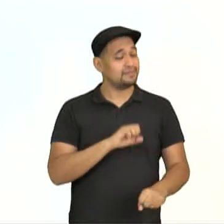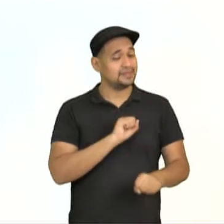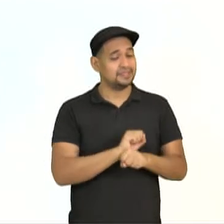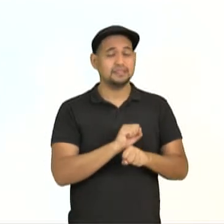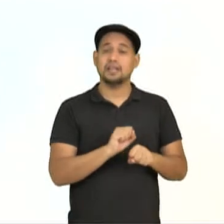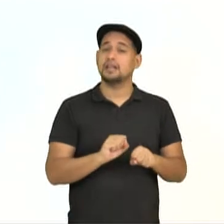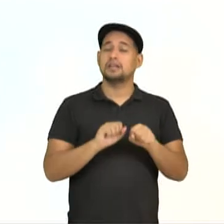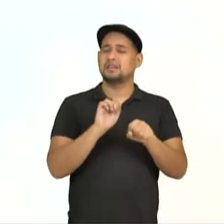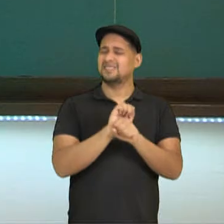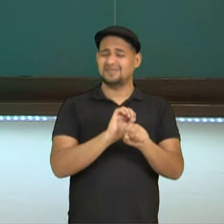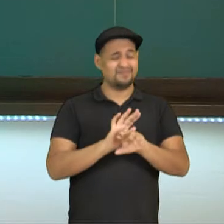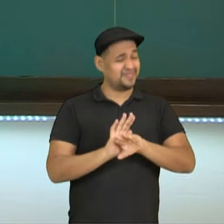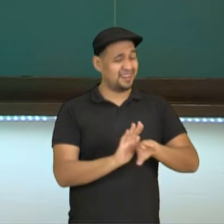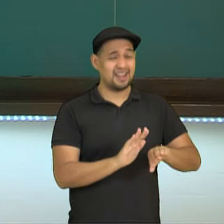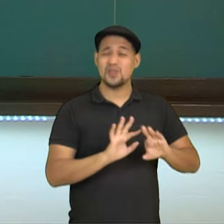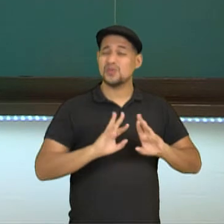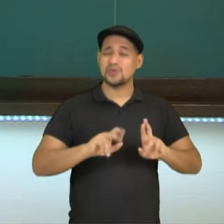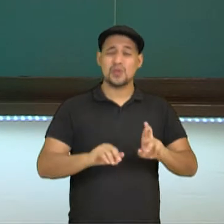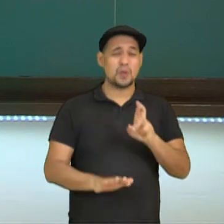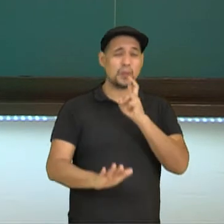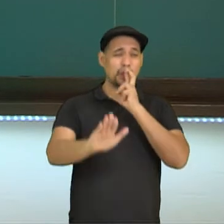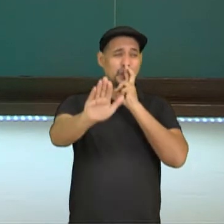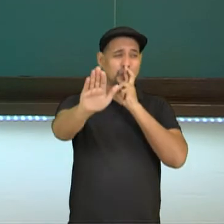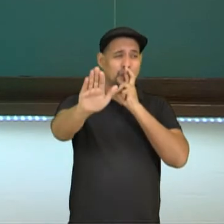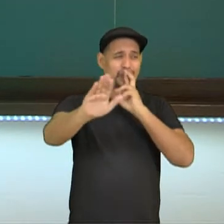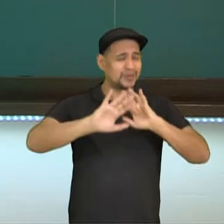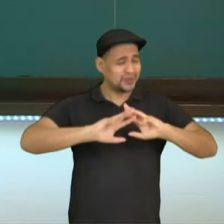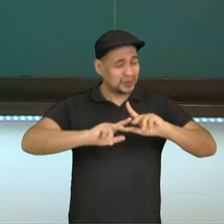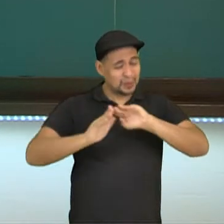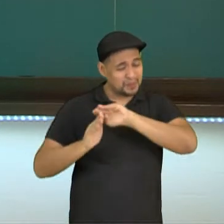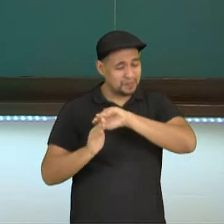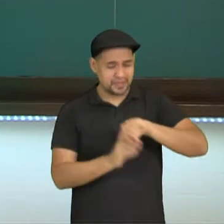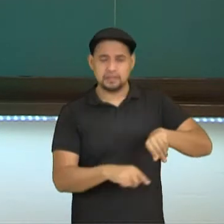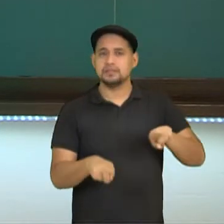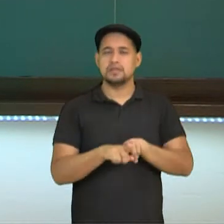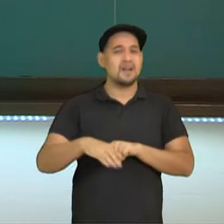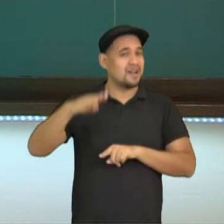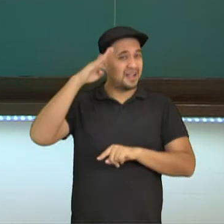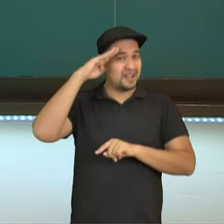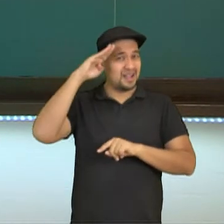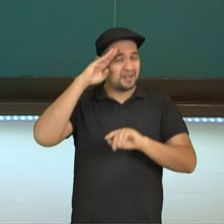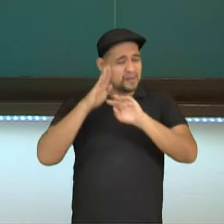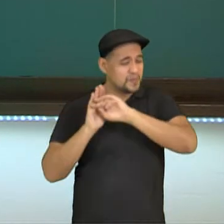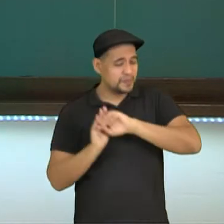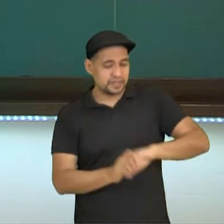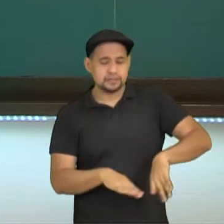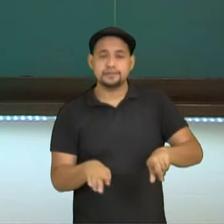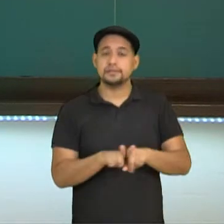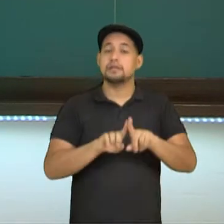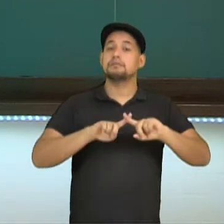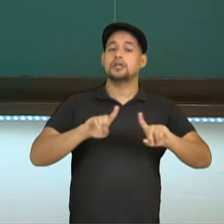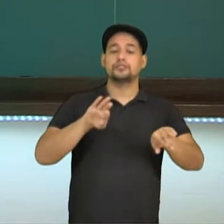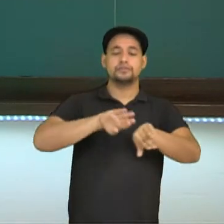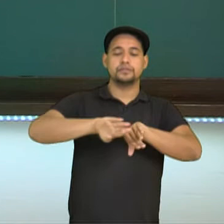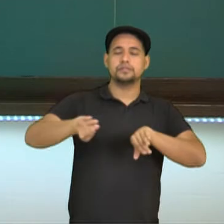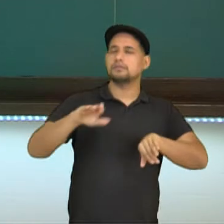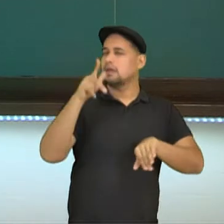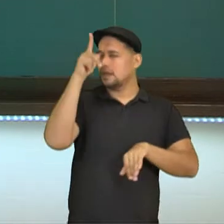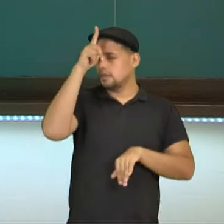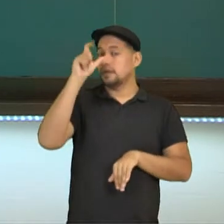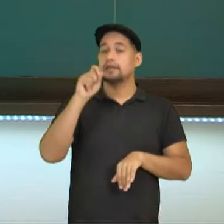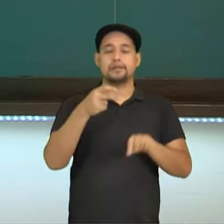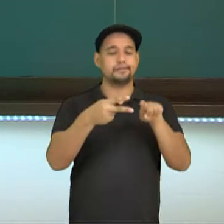desnazificação da Alemanha, tirar toda a influência do nazismo da Alemanha e desmilitarização do país, além de dividir a Alemanha